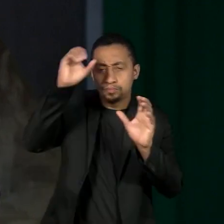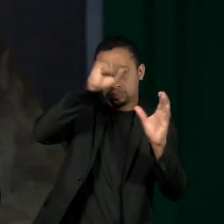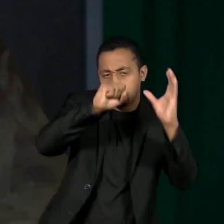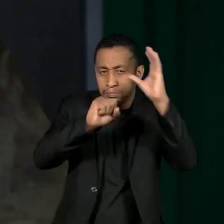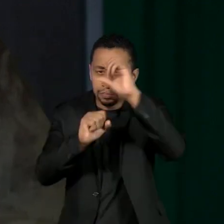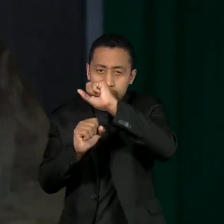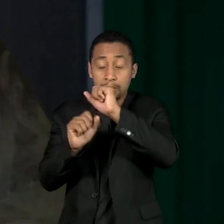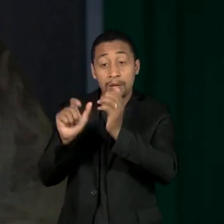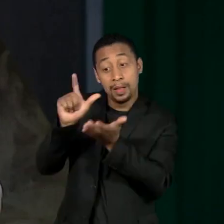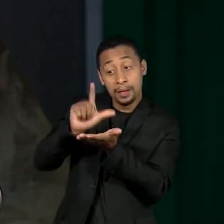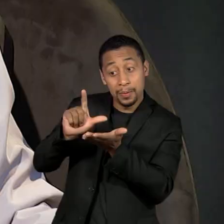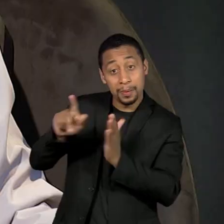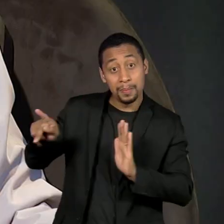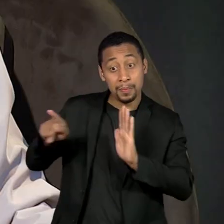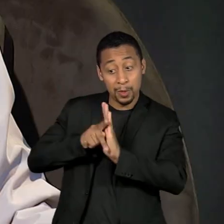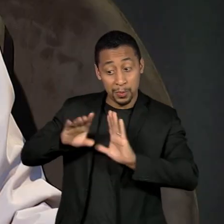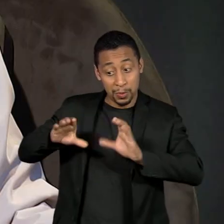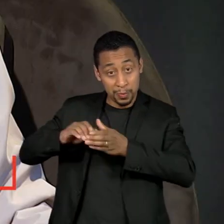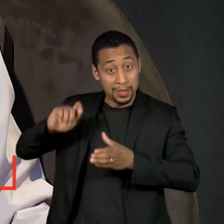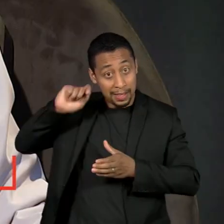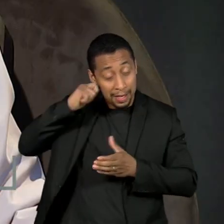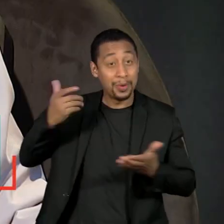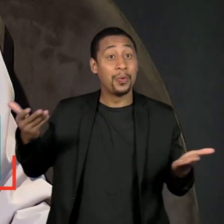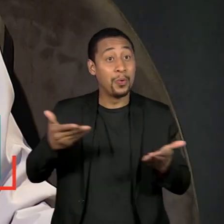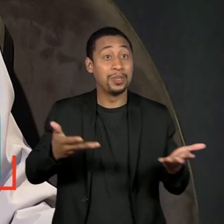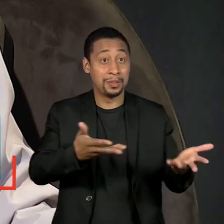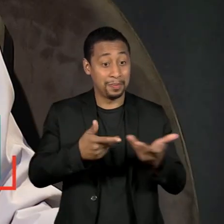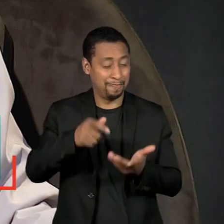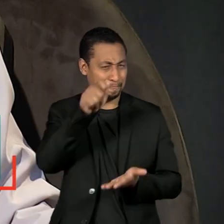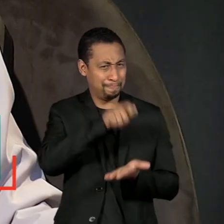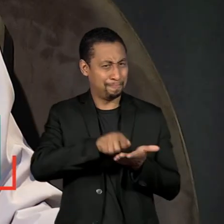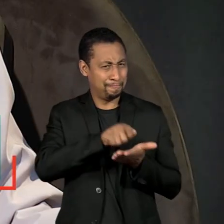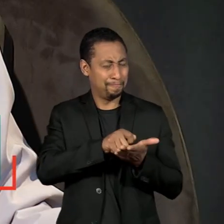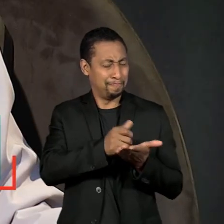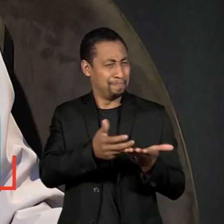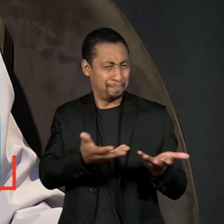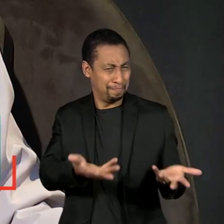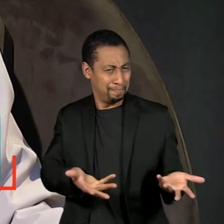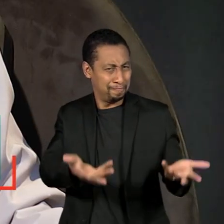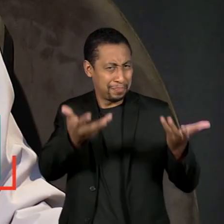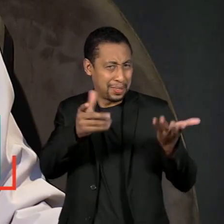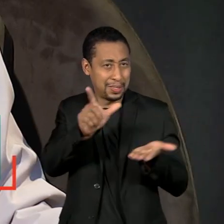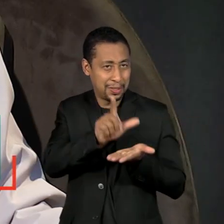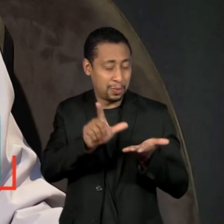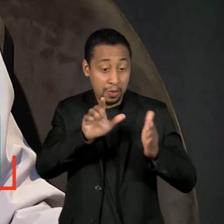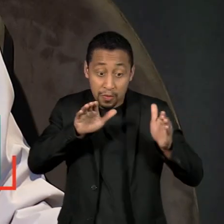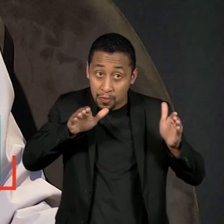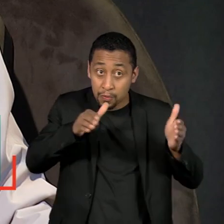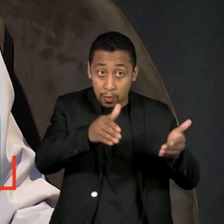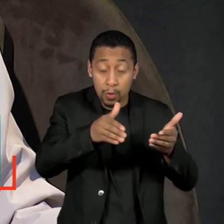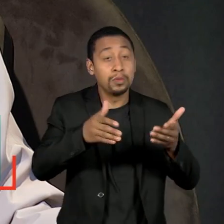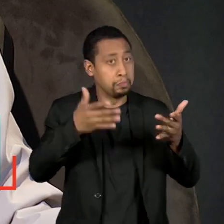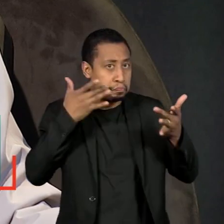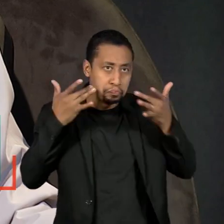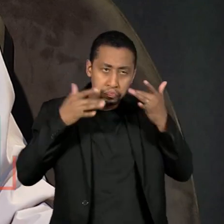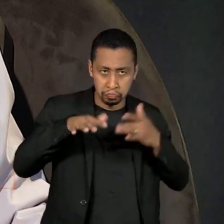negra. Comigo, aqui no estúdio, o escritor, mestre em literatura e dramaturgo Cuti, e a escritora,